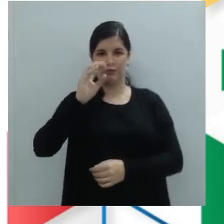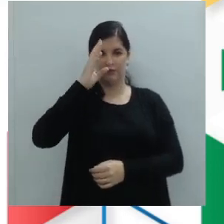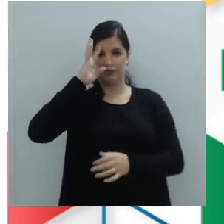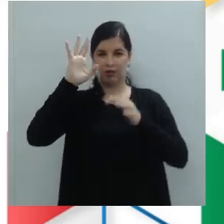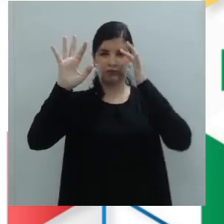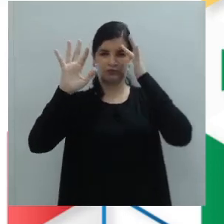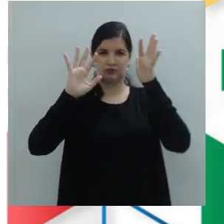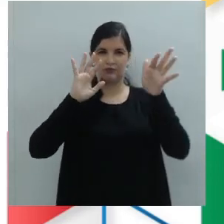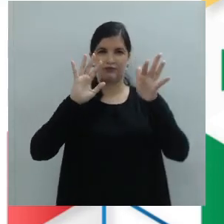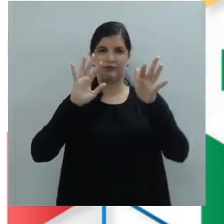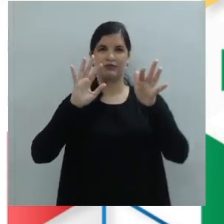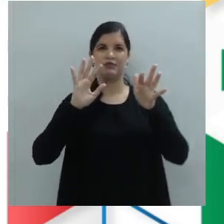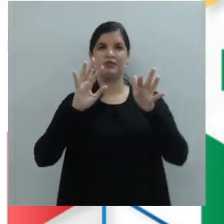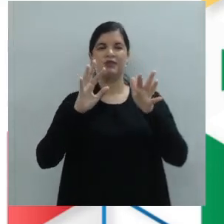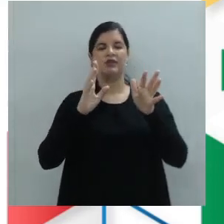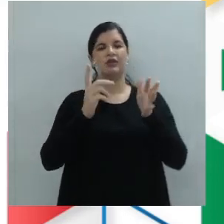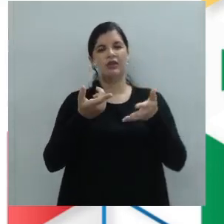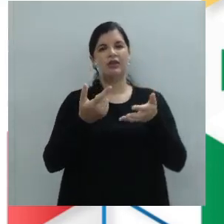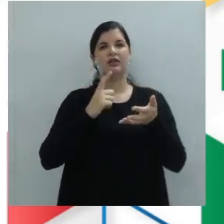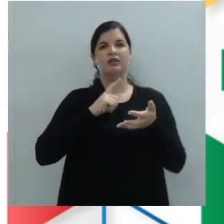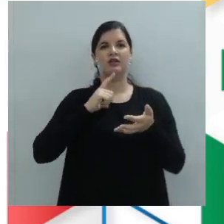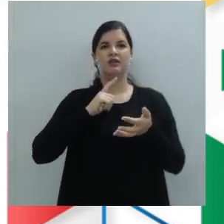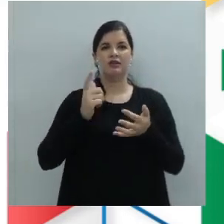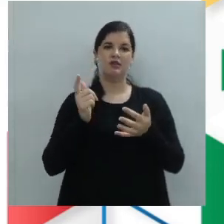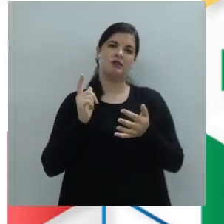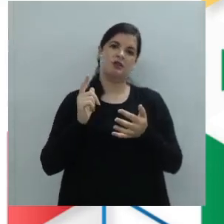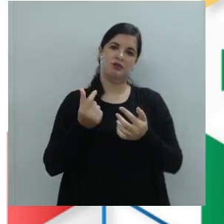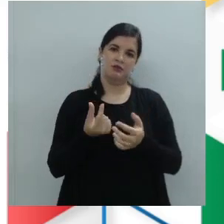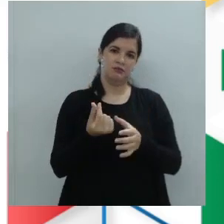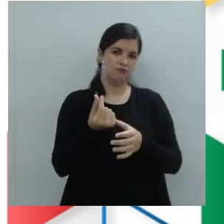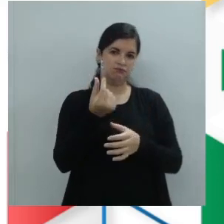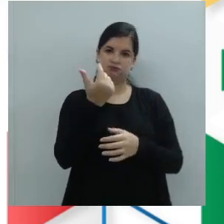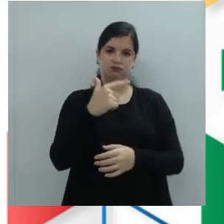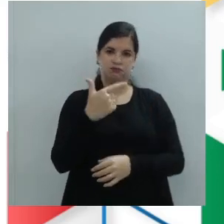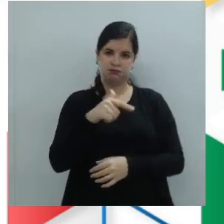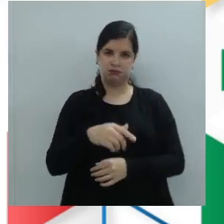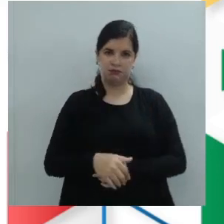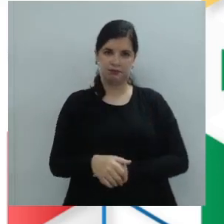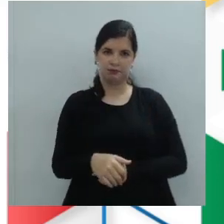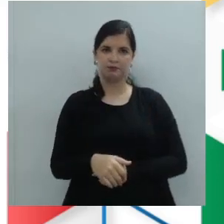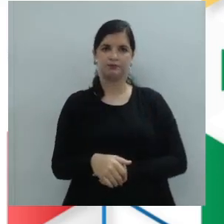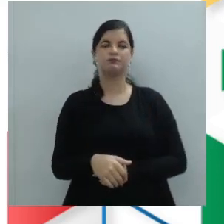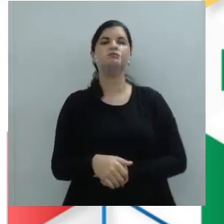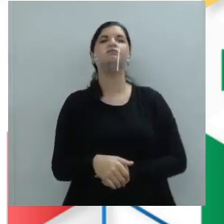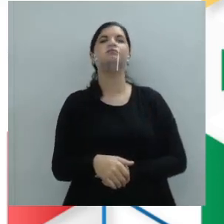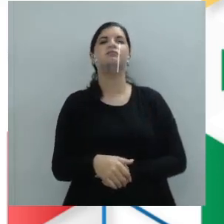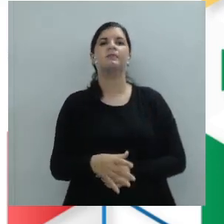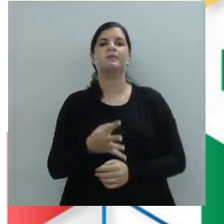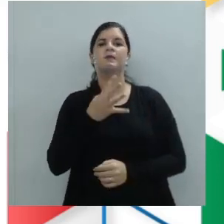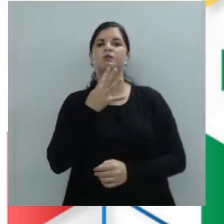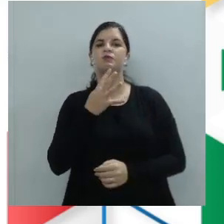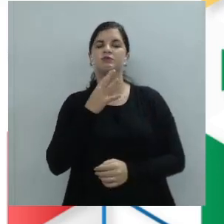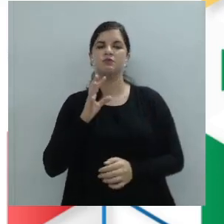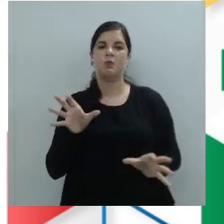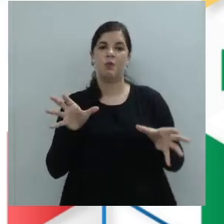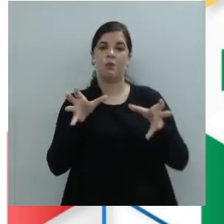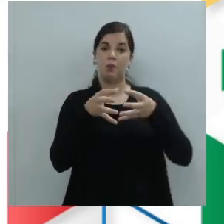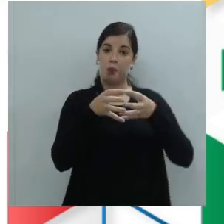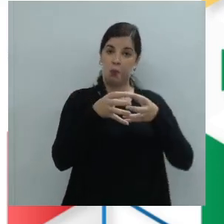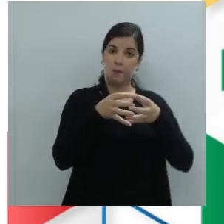místico-filosófico, não sectária e sem fins lucrativos, que, vamos agora conhecer melhor,